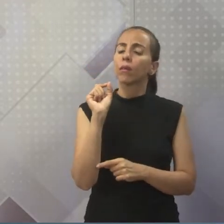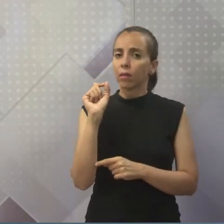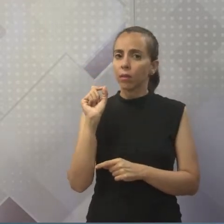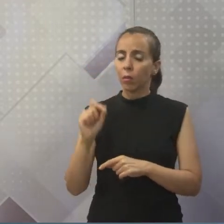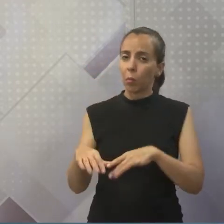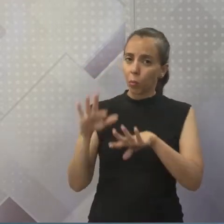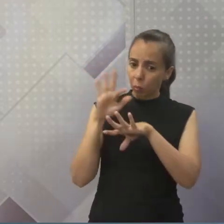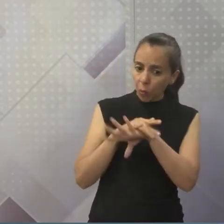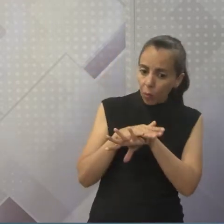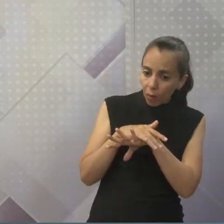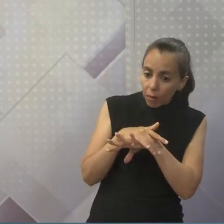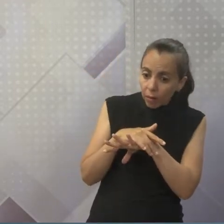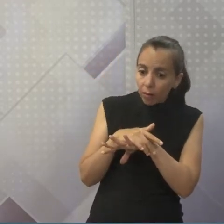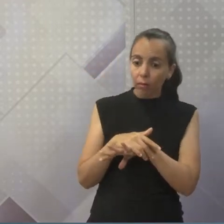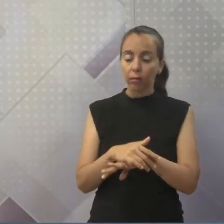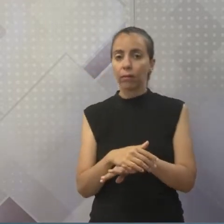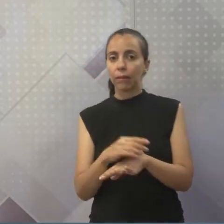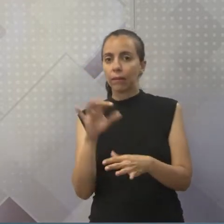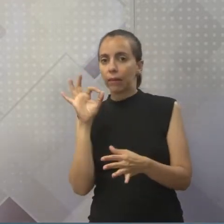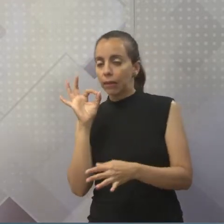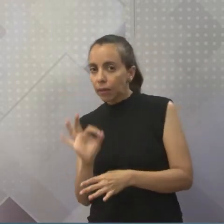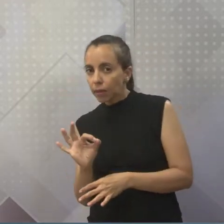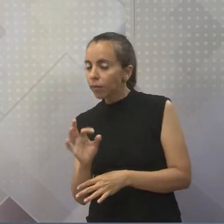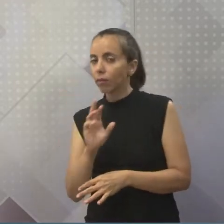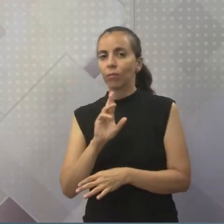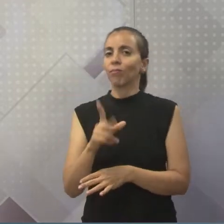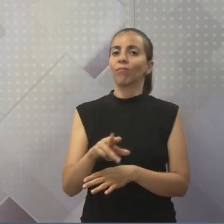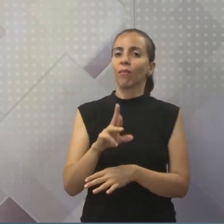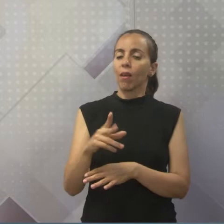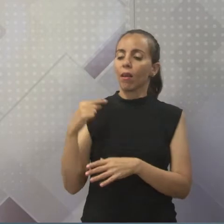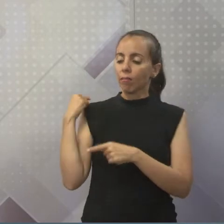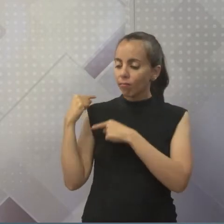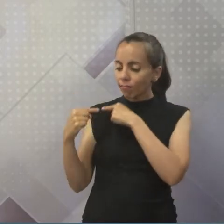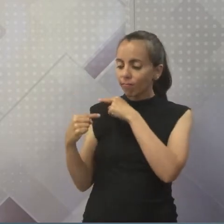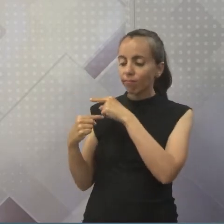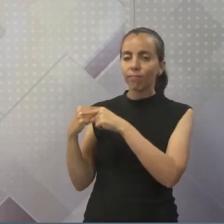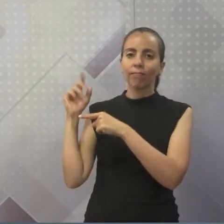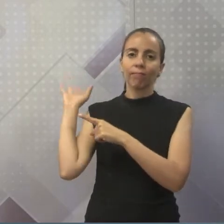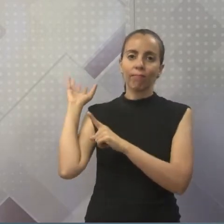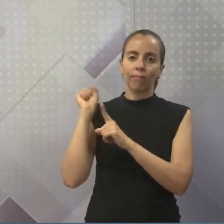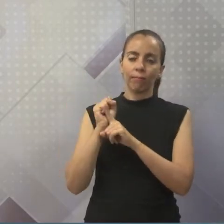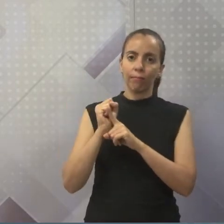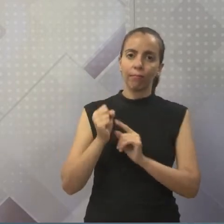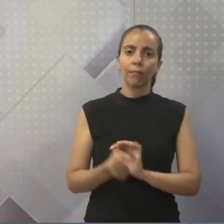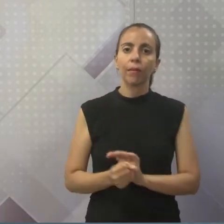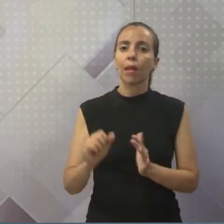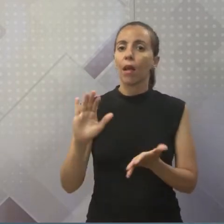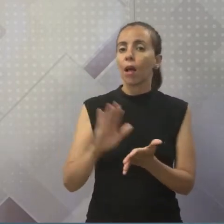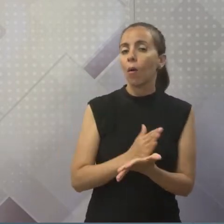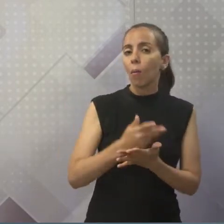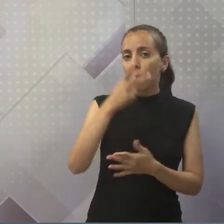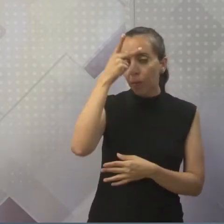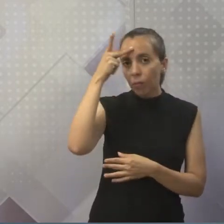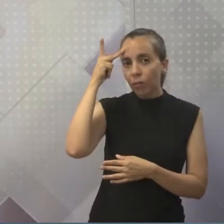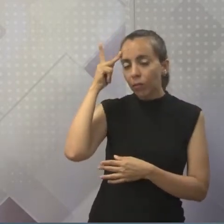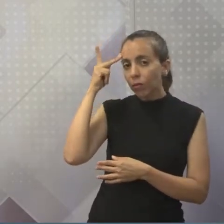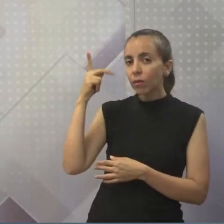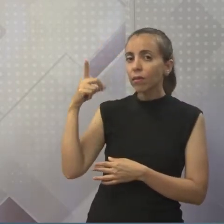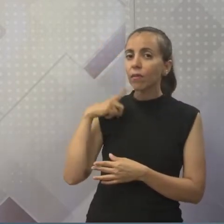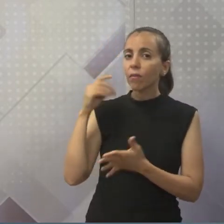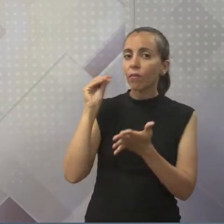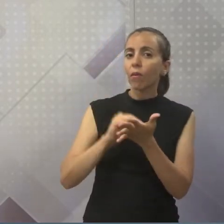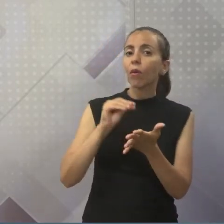uma doença, né? É uma condição hereditária. E qual é, professor? Algumas pessoas não produzem